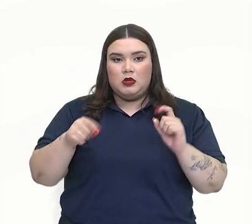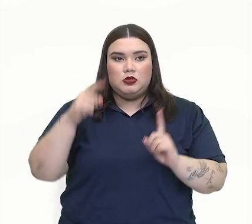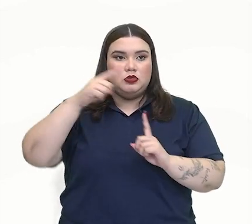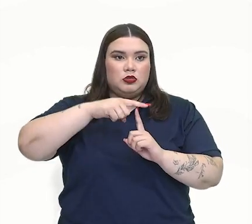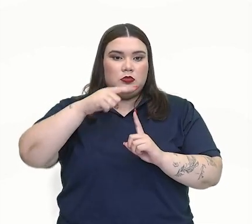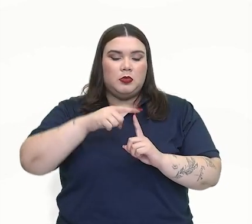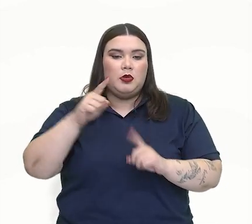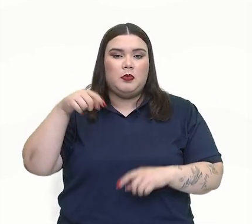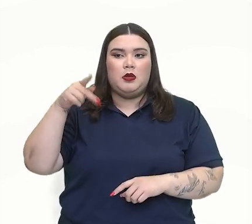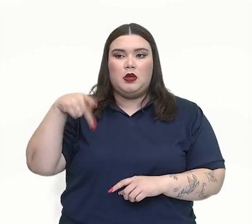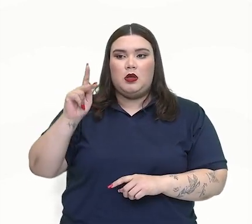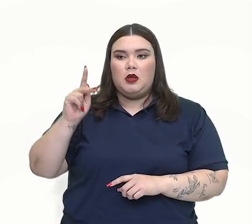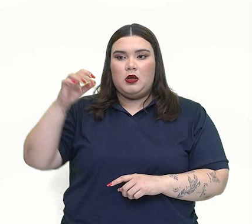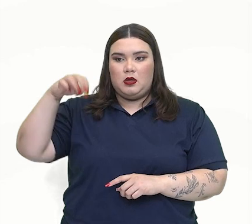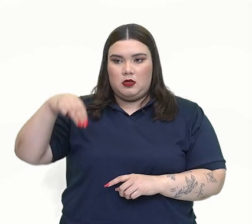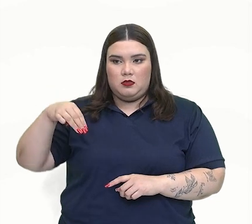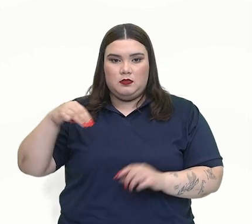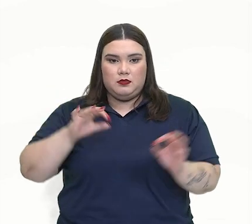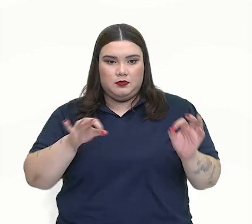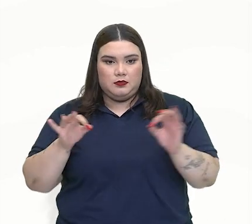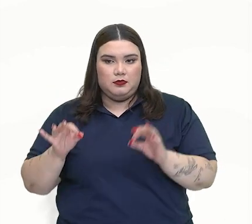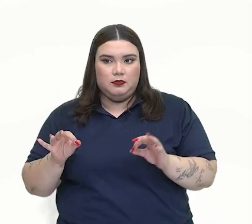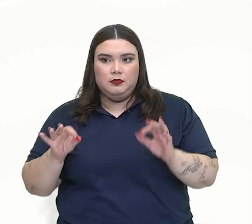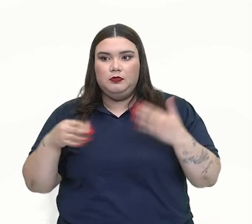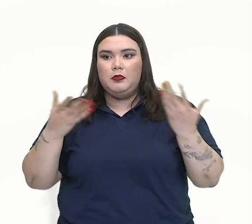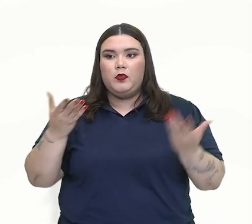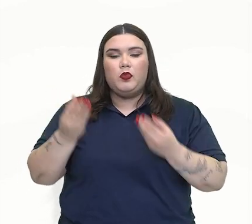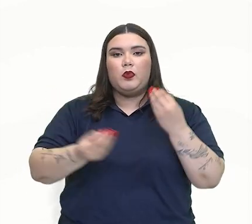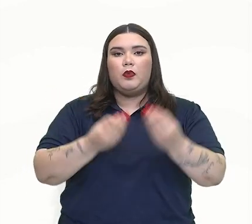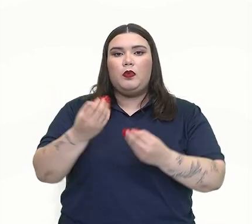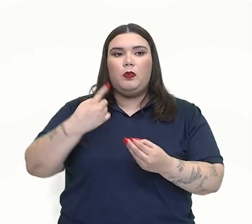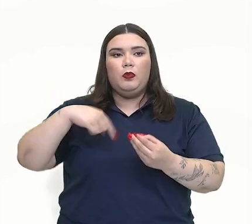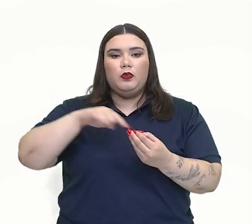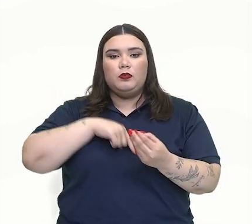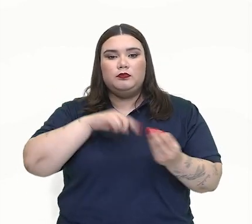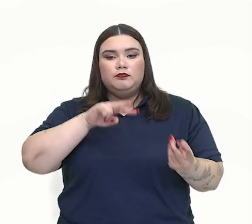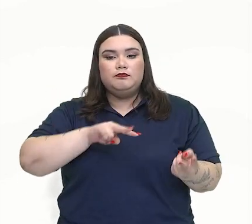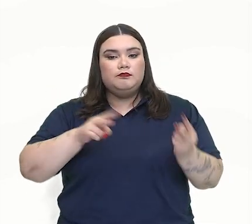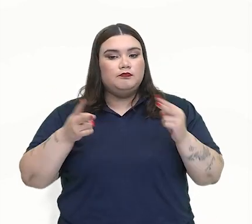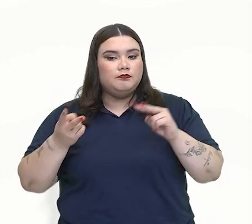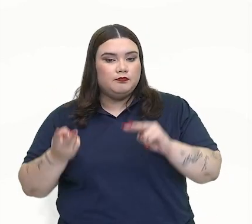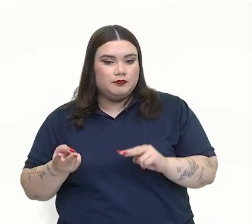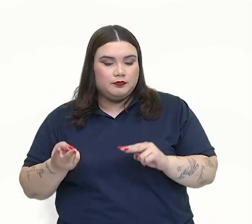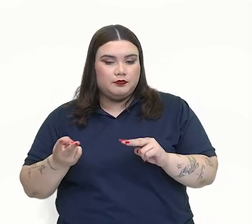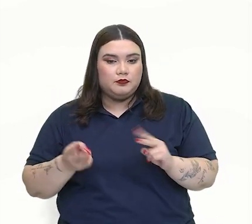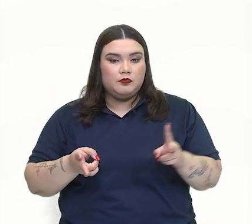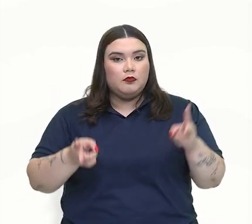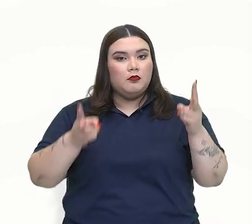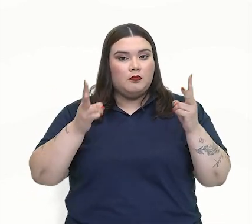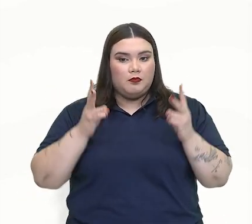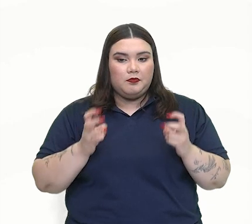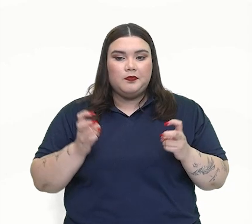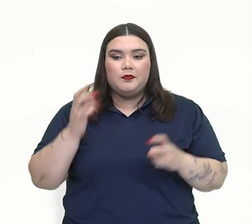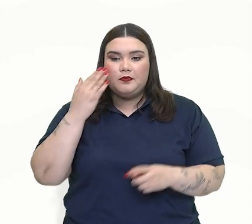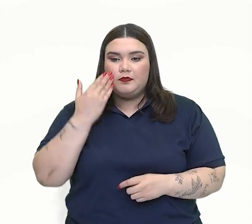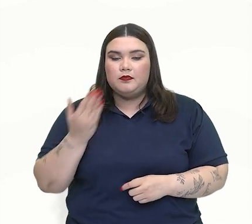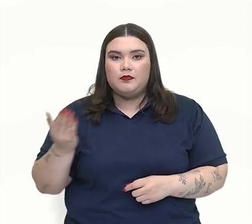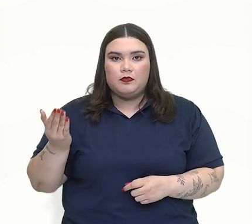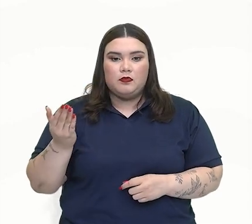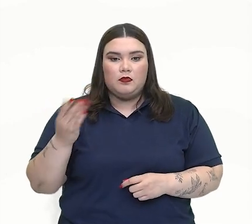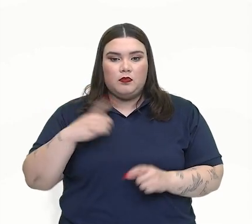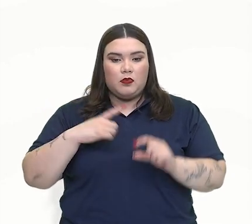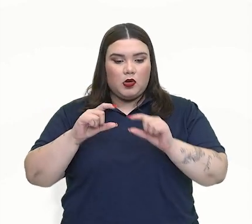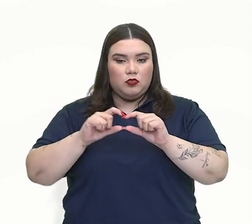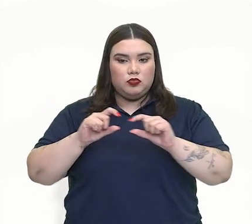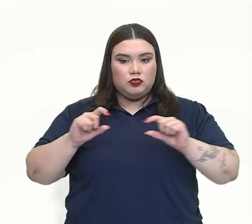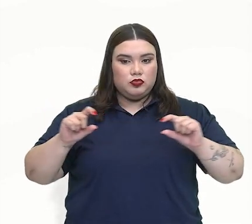km. Tá? Mas como é que a gente faz essa conversão? Observa aqui então. Está aqui a régua,